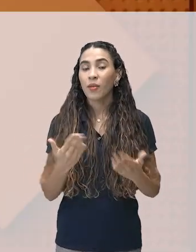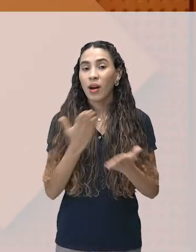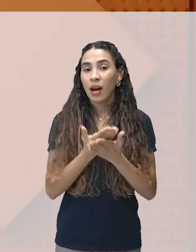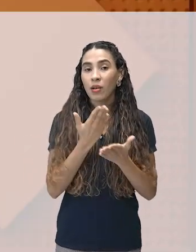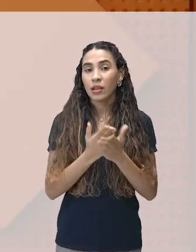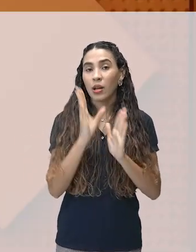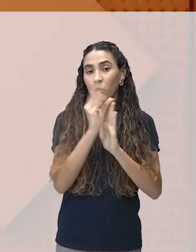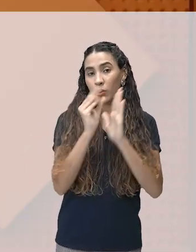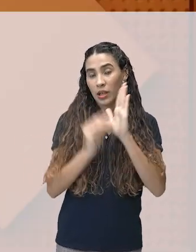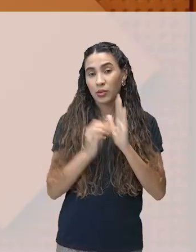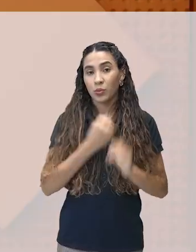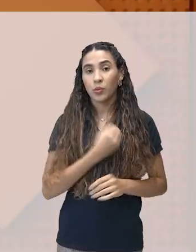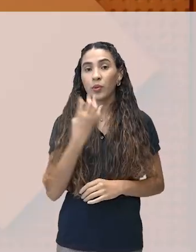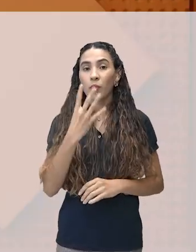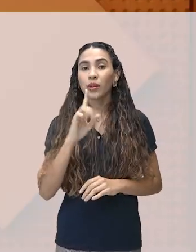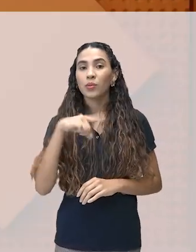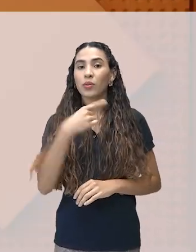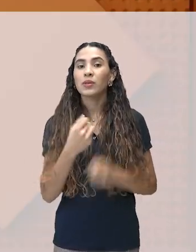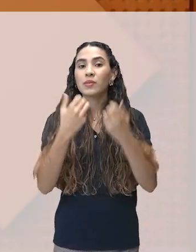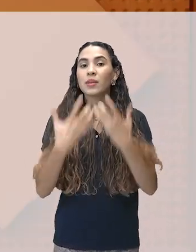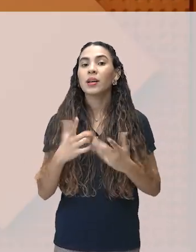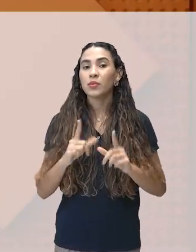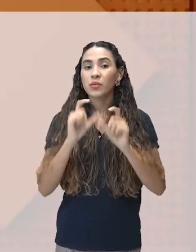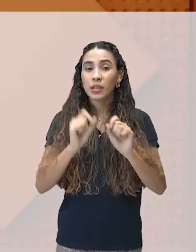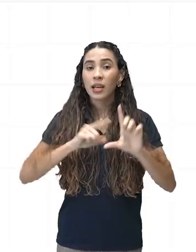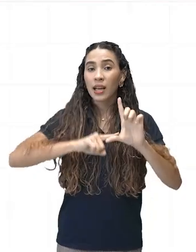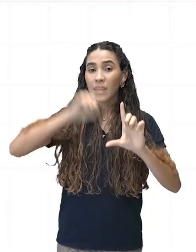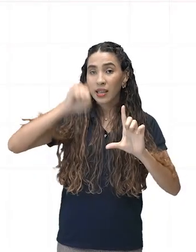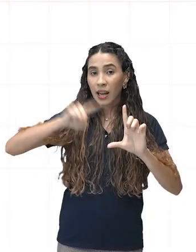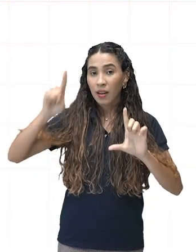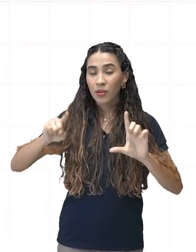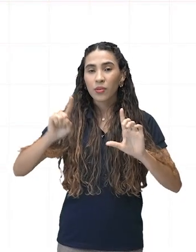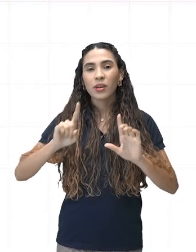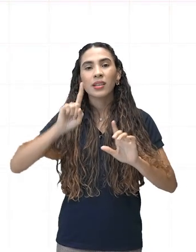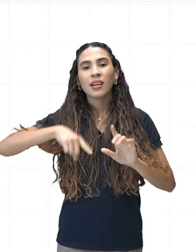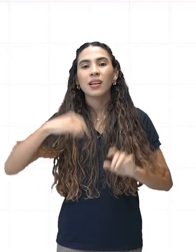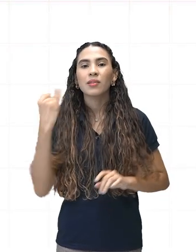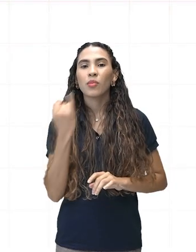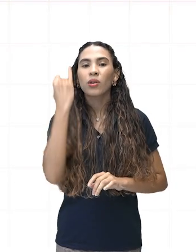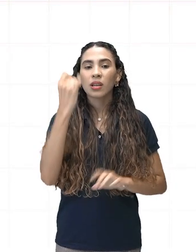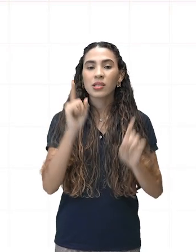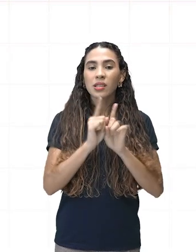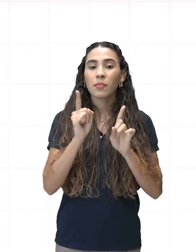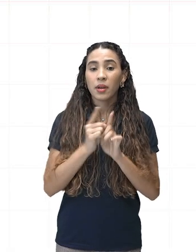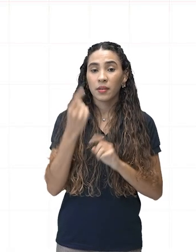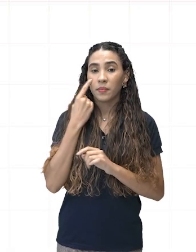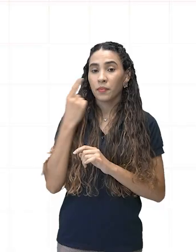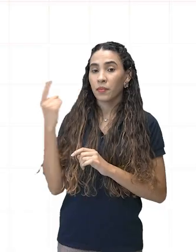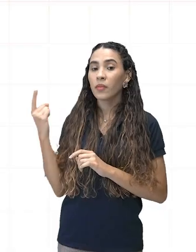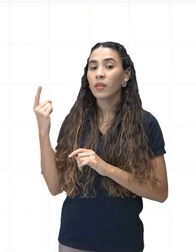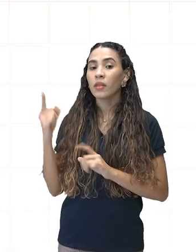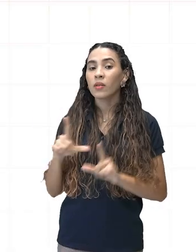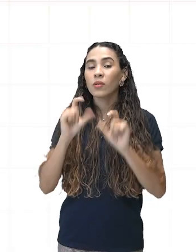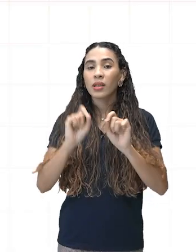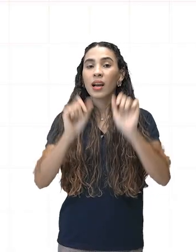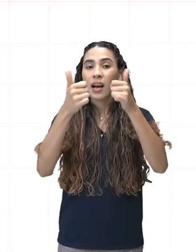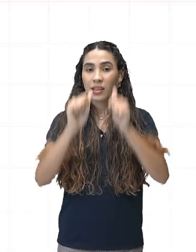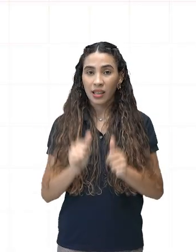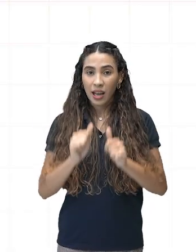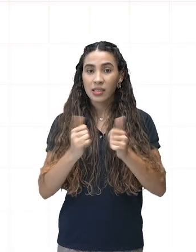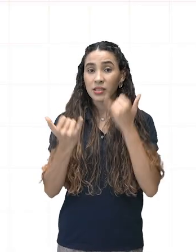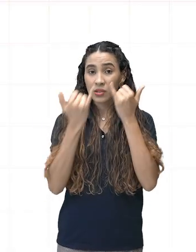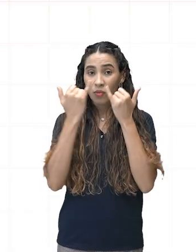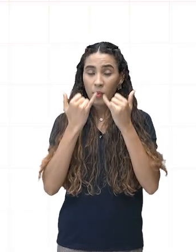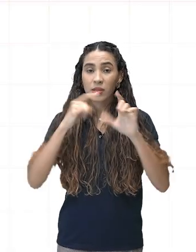da unidade de número 4, nós falamos um pouco sobre os gráficos e a importância desses gráficos para a análise dos